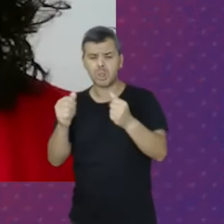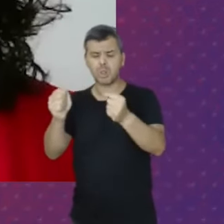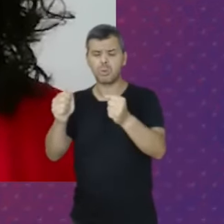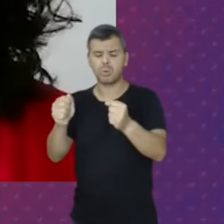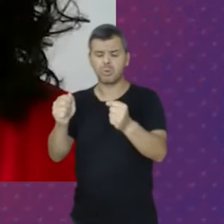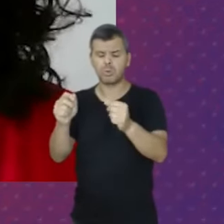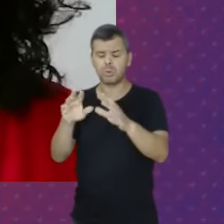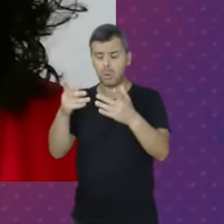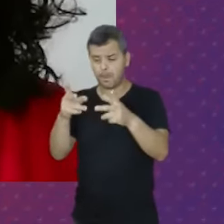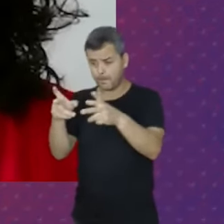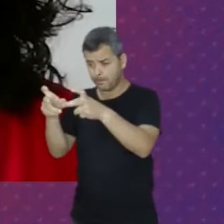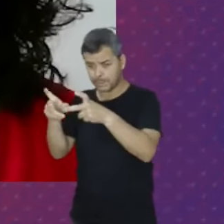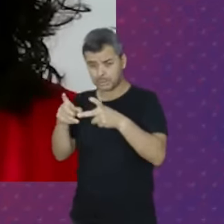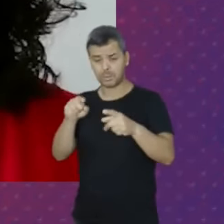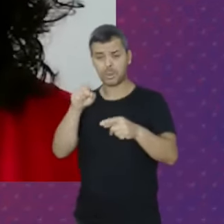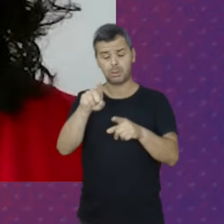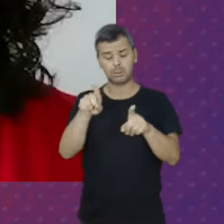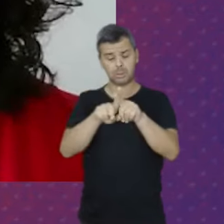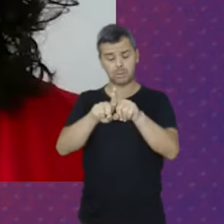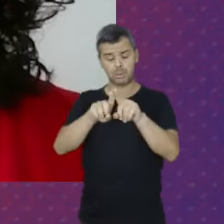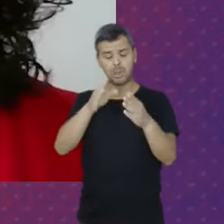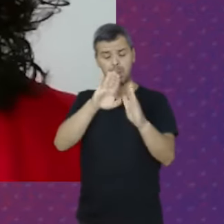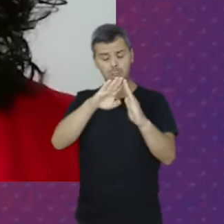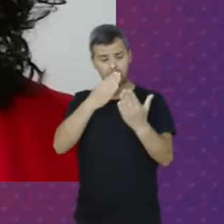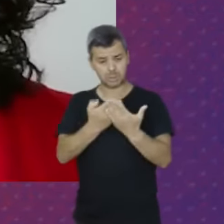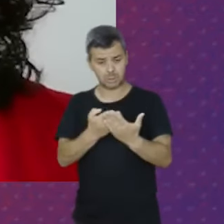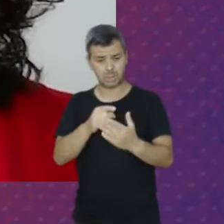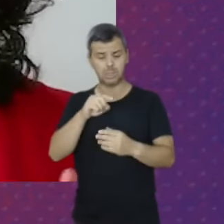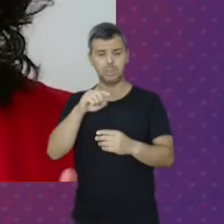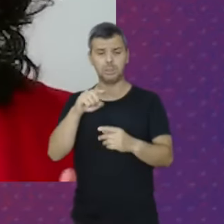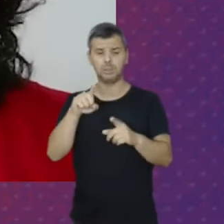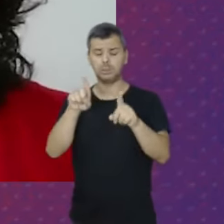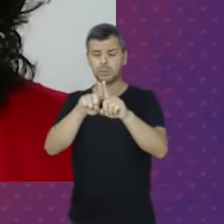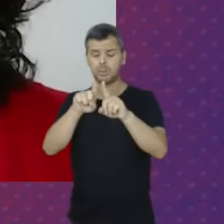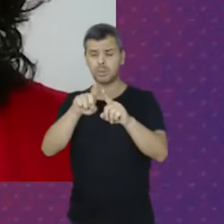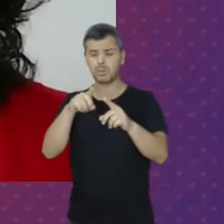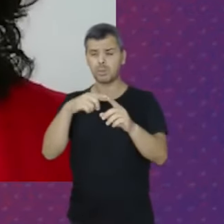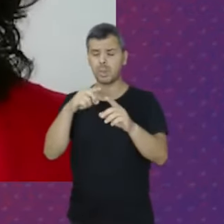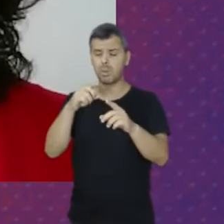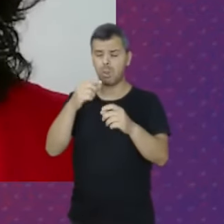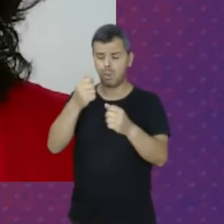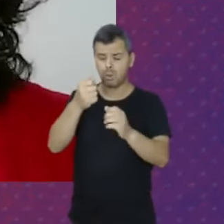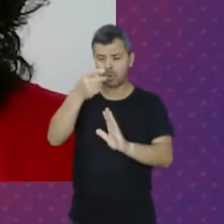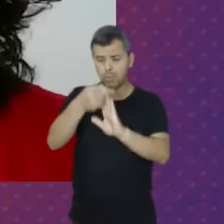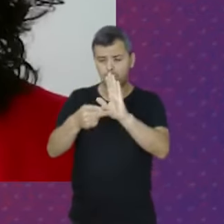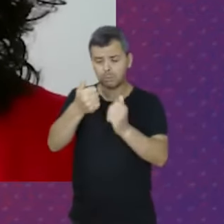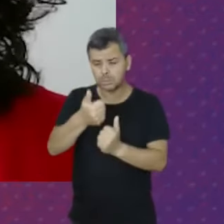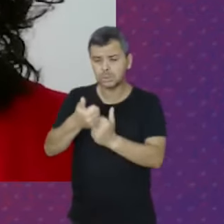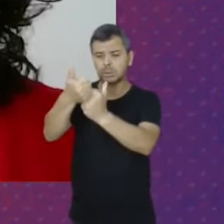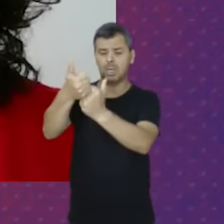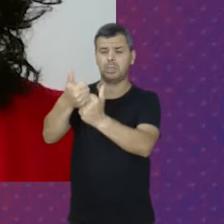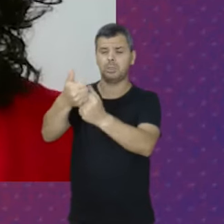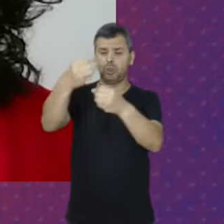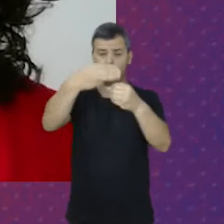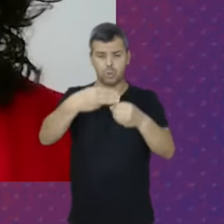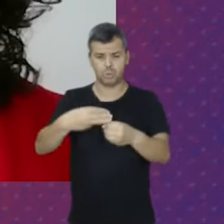são formas de identificar também na escola. Também os programas de assistência social do